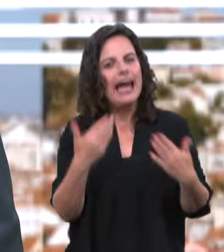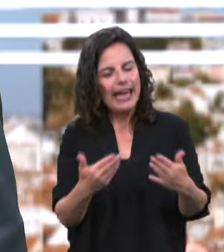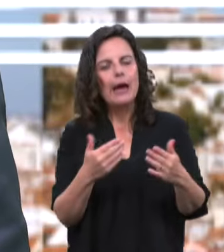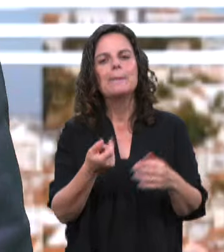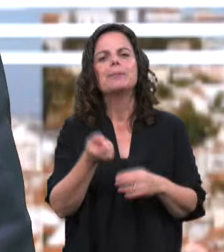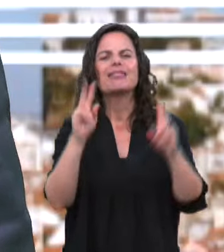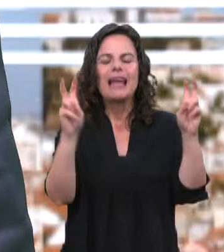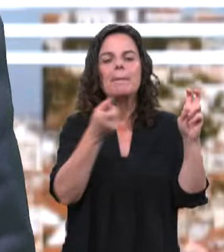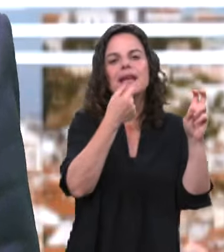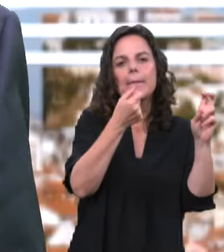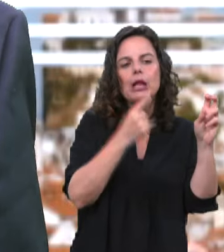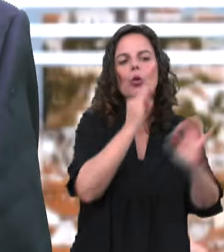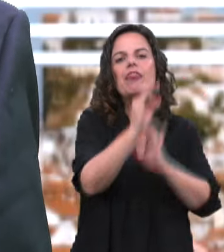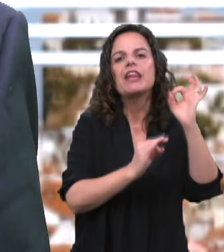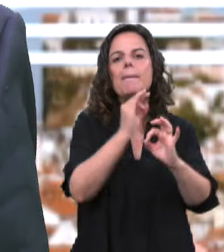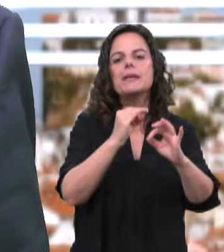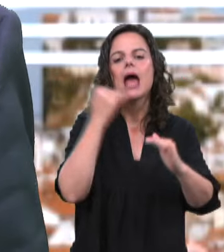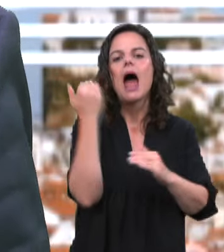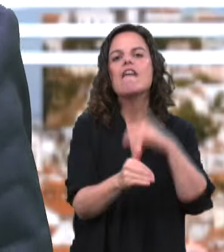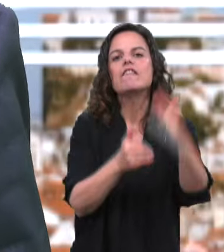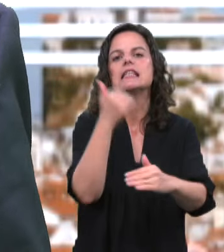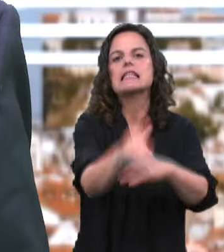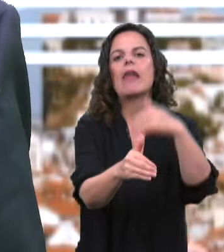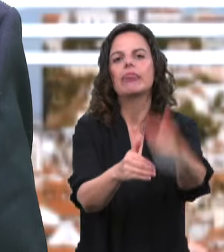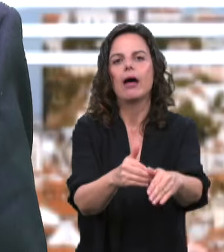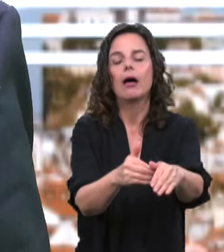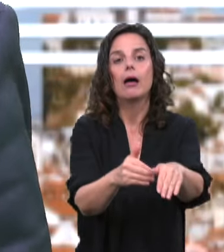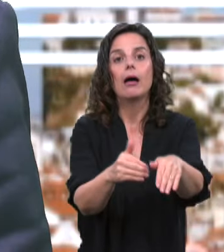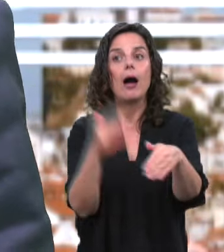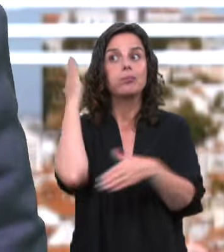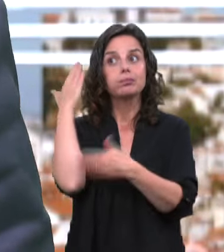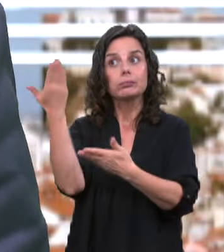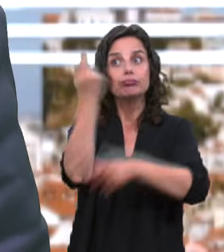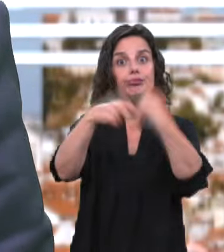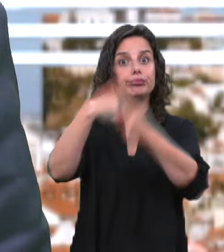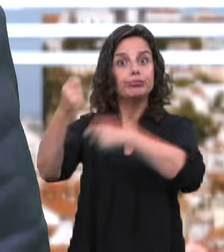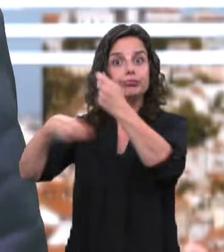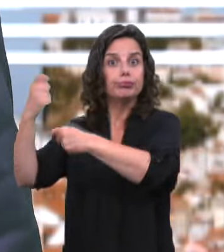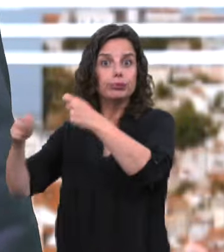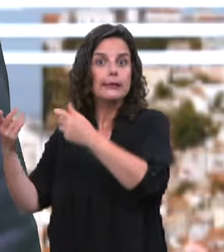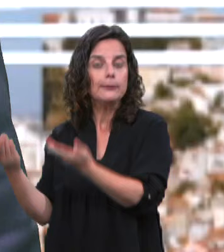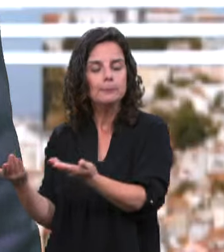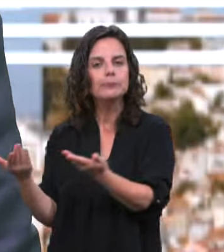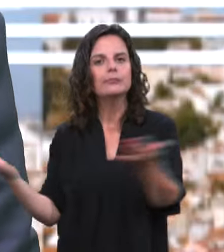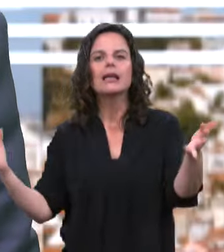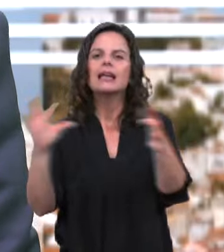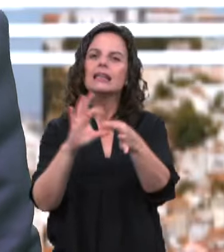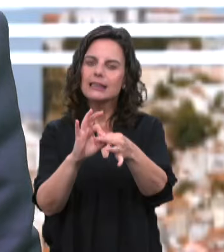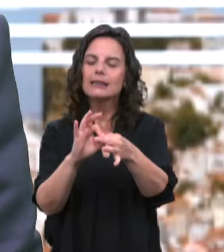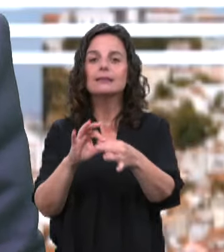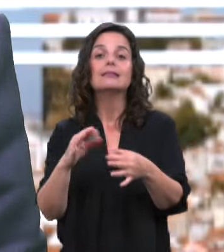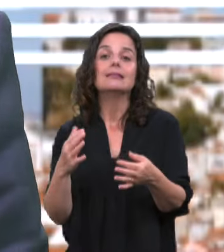terapia avançada, estão neste momento no mercado. E isto liga-se